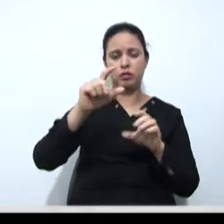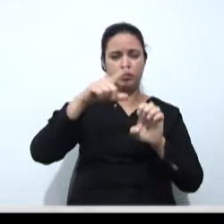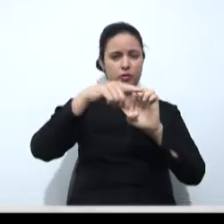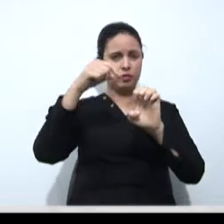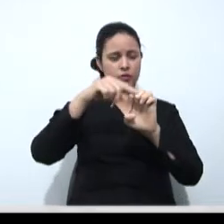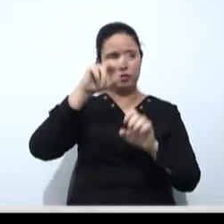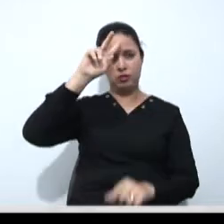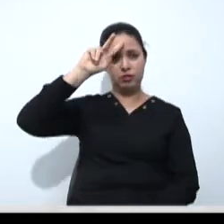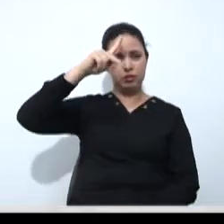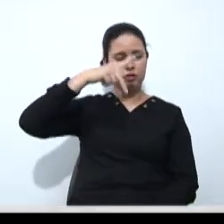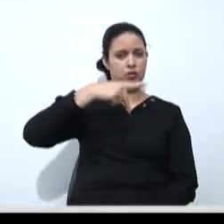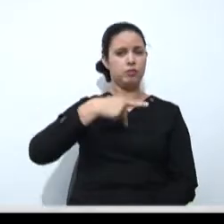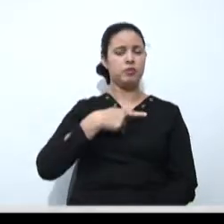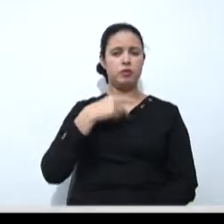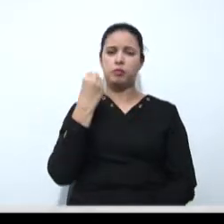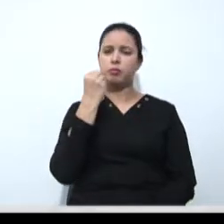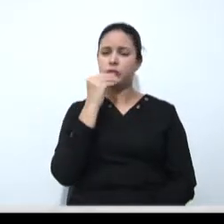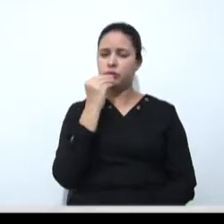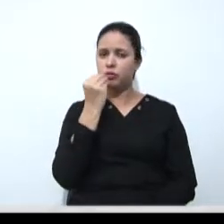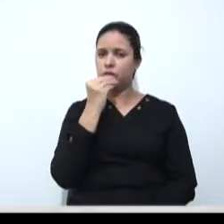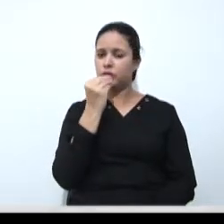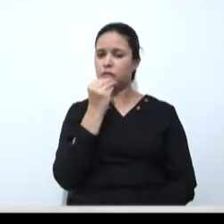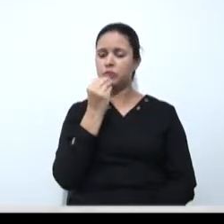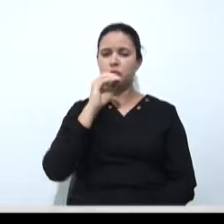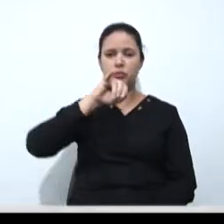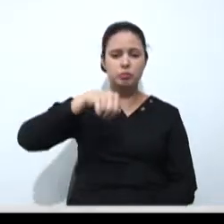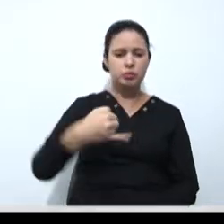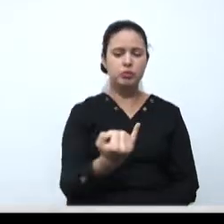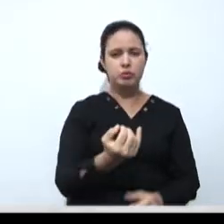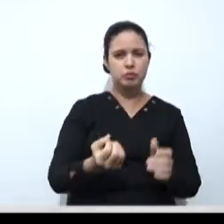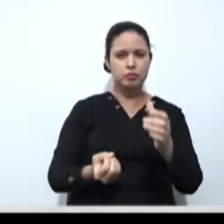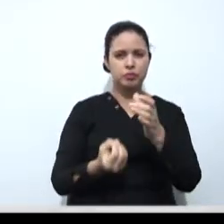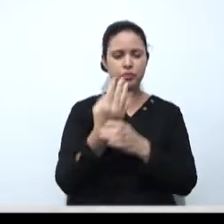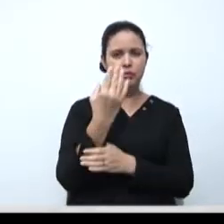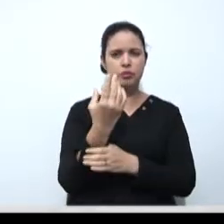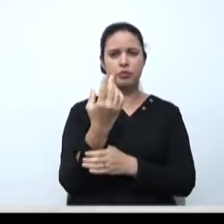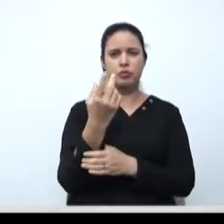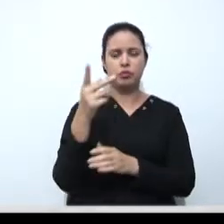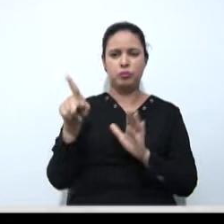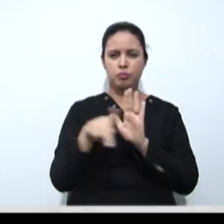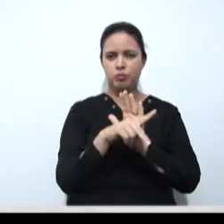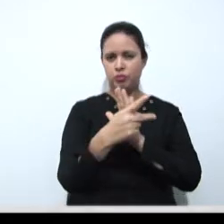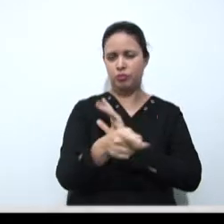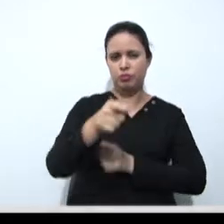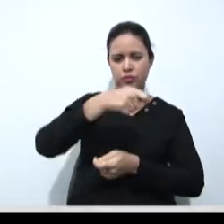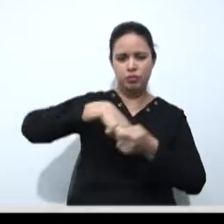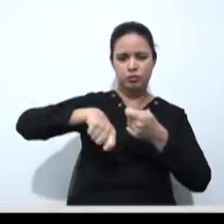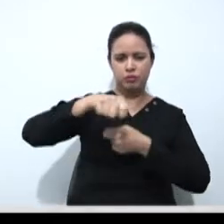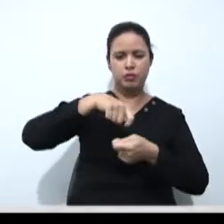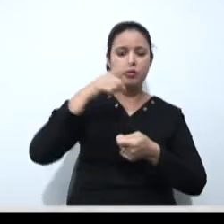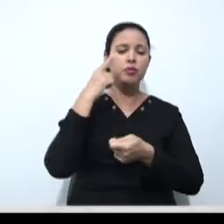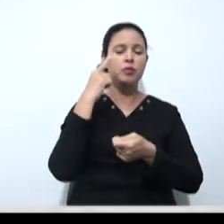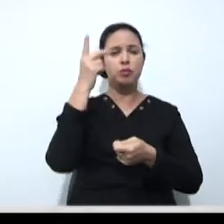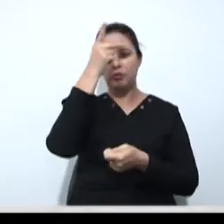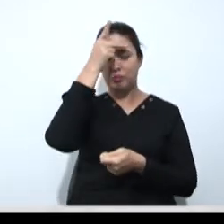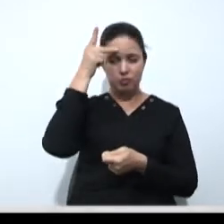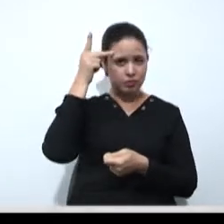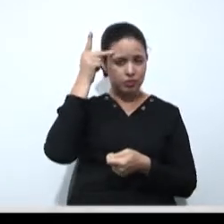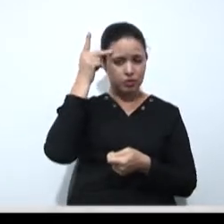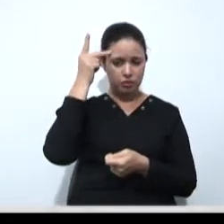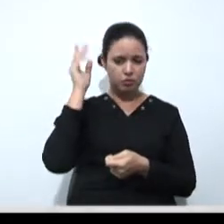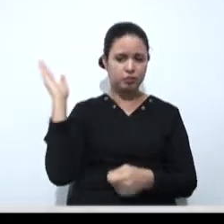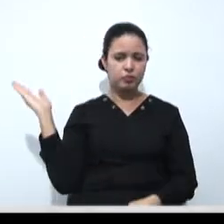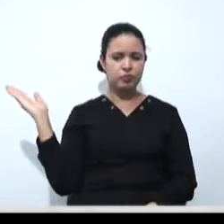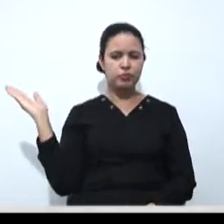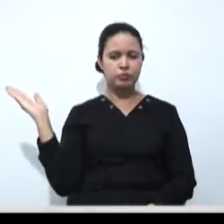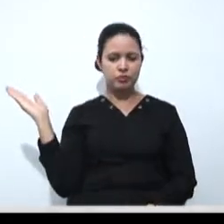que aproveita a oportunidade e cria o próprio negócio. A gente vê aqui, ó, um autônomo que vai vender um alimento